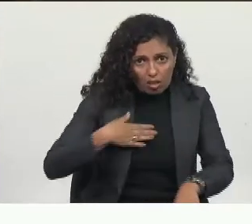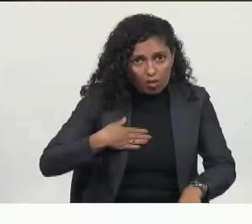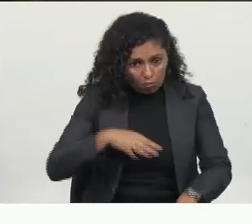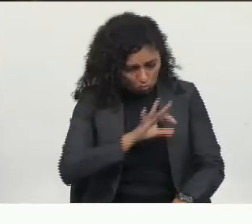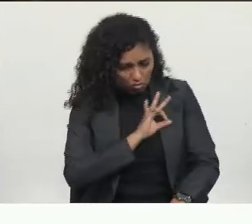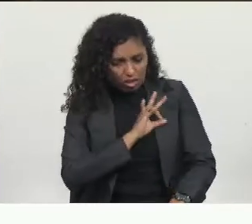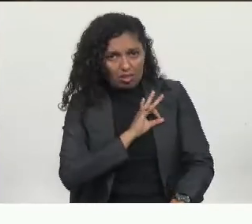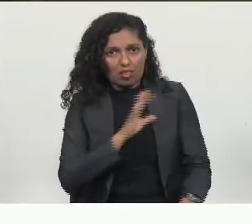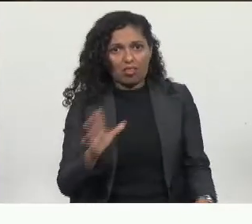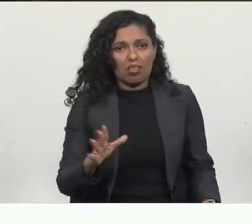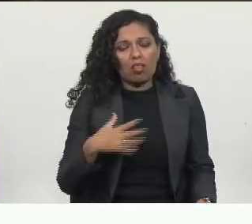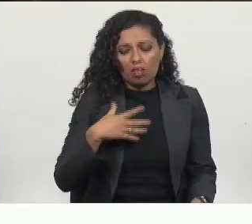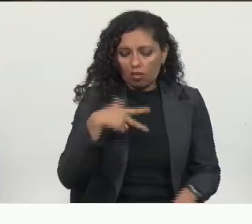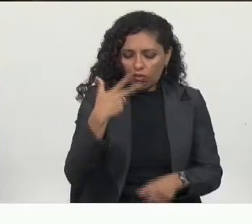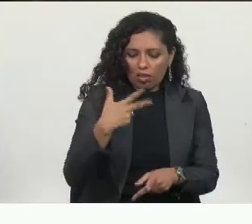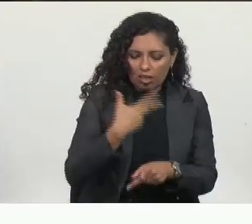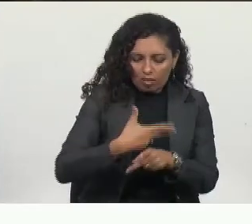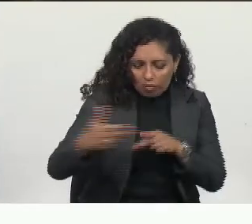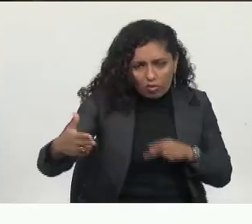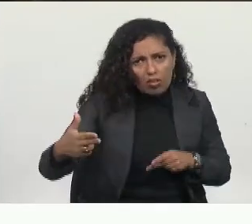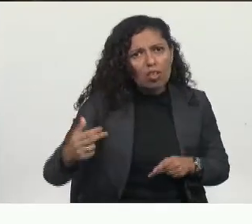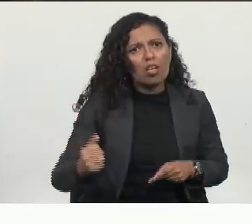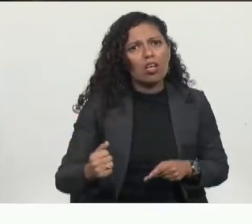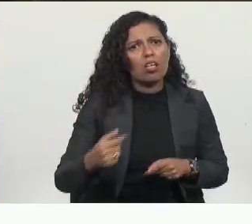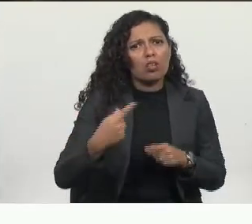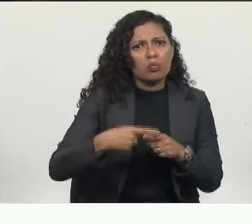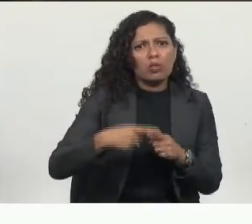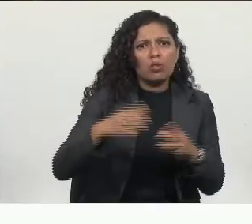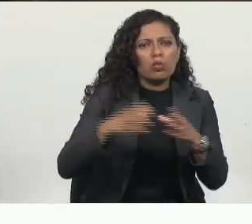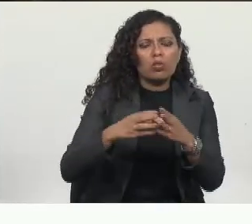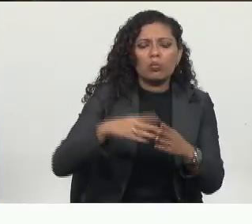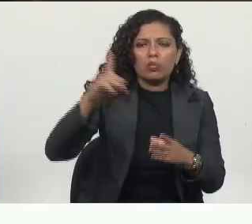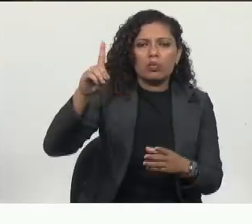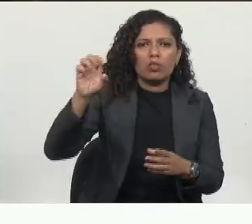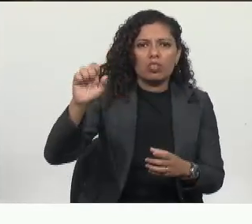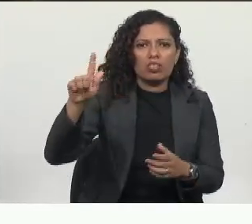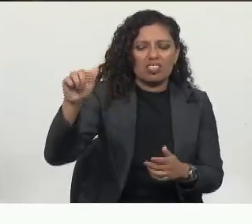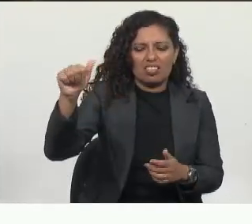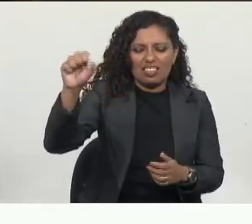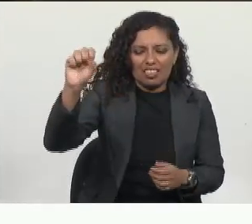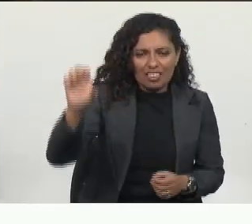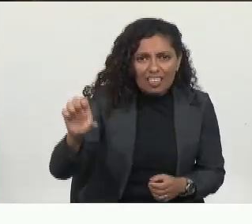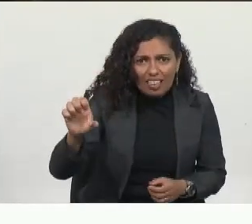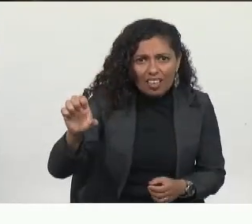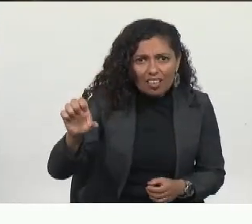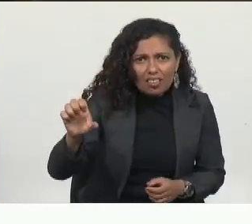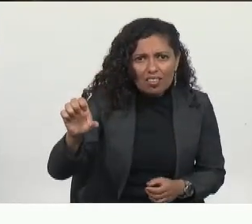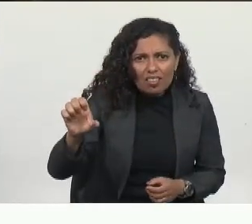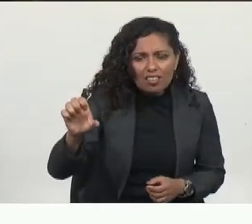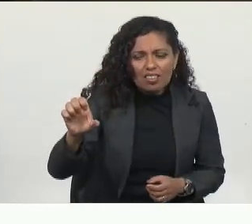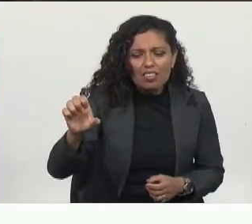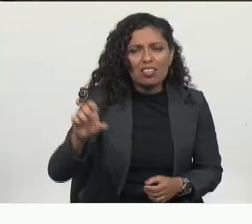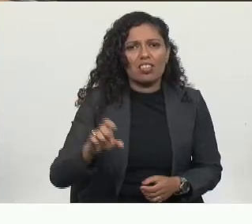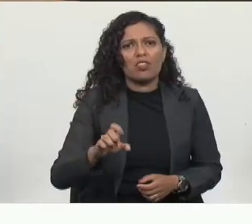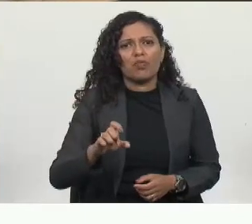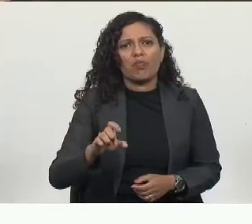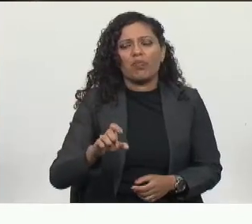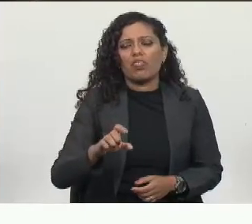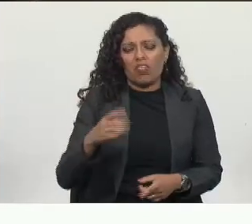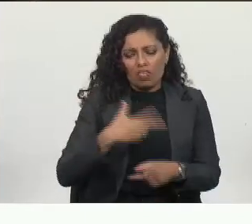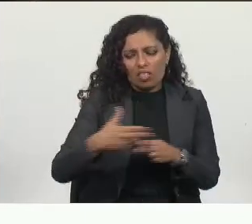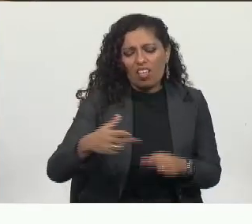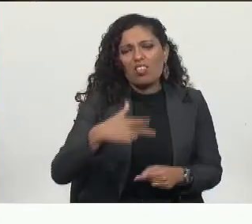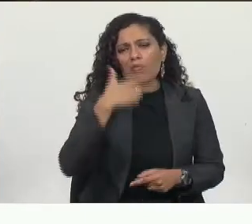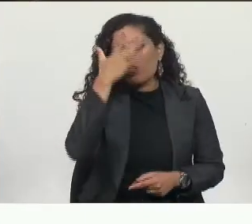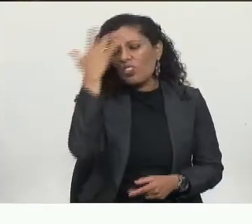grande vitória, mas principalmente pelos degazianos, que, como eu disse ontem, são sementes do mal. O pessoal vem com essa ladainha